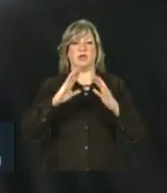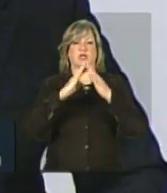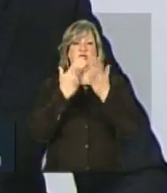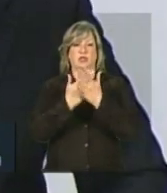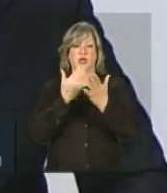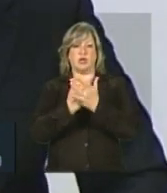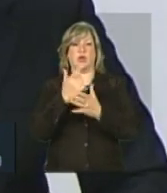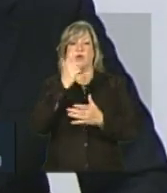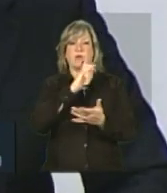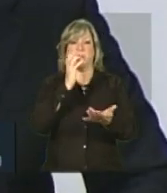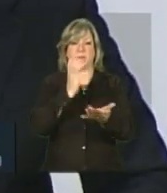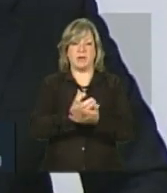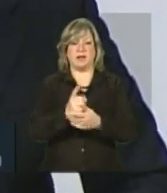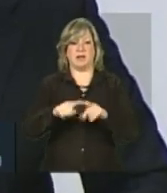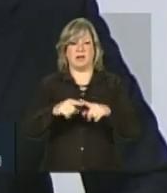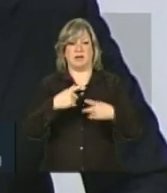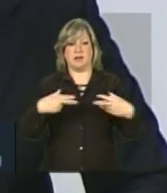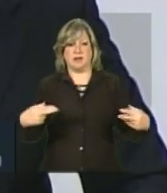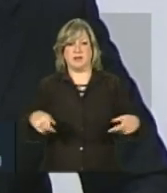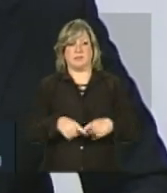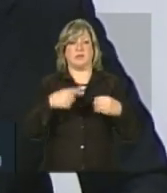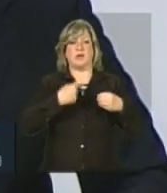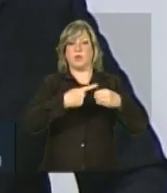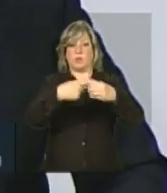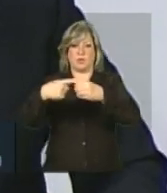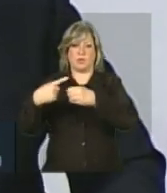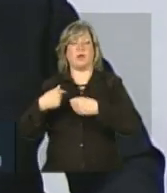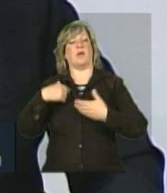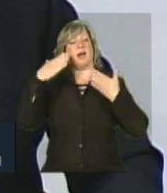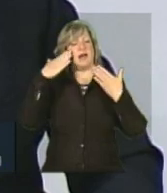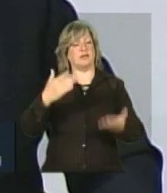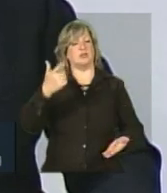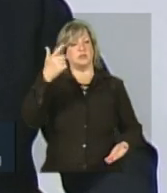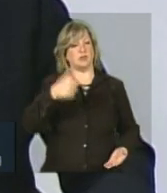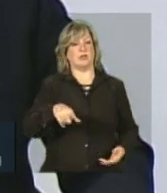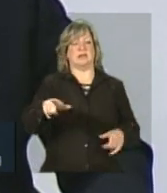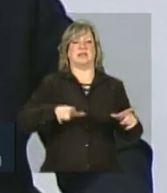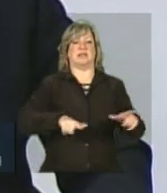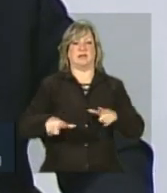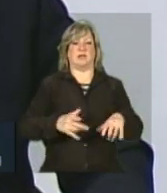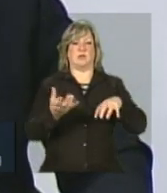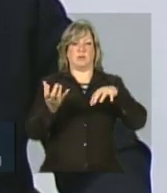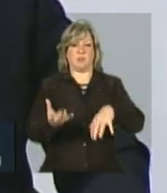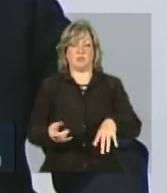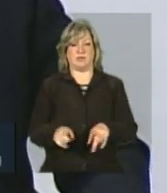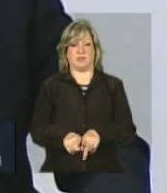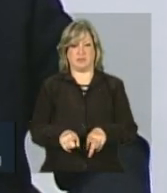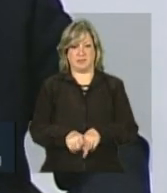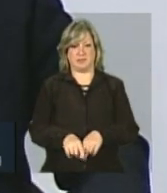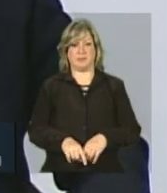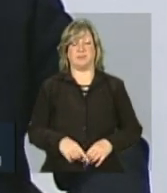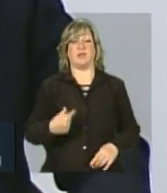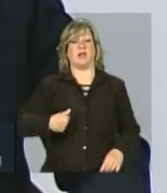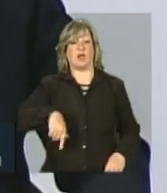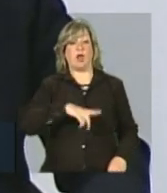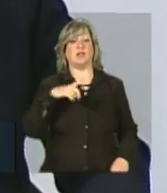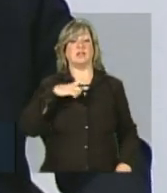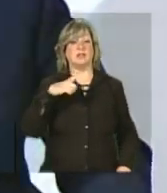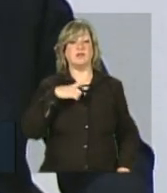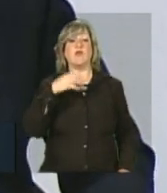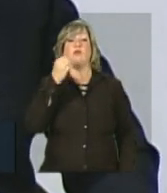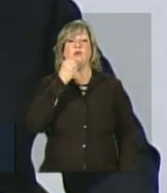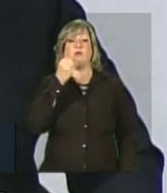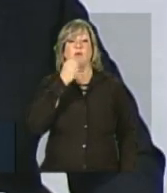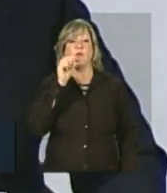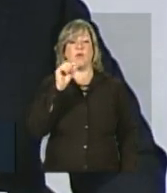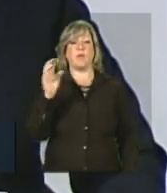bairros periféricos, em grandes cidades, e agradeço mais uma vez o trabalho do Congresso Nacional. Tivemos a oportunidade de